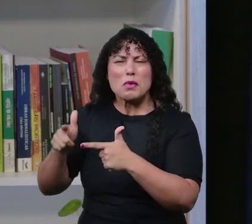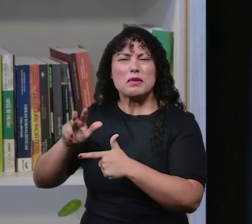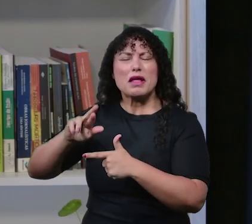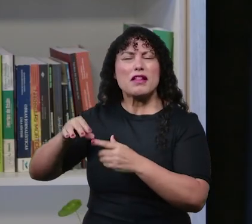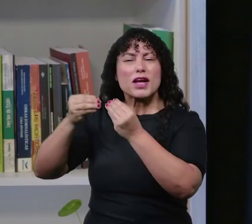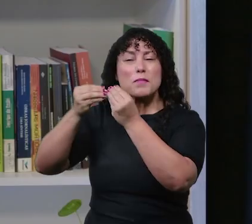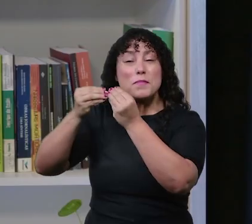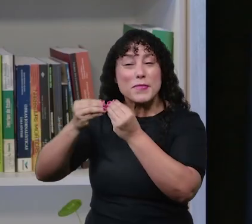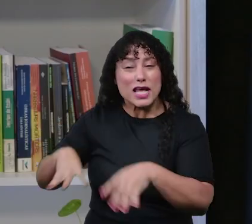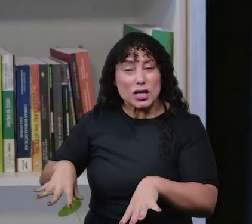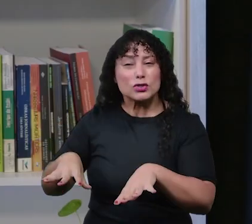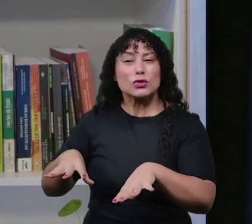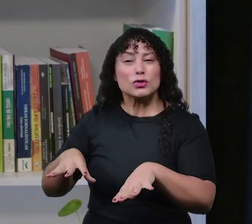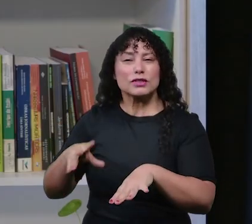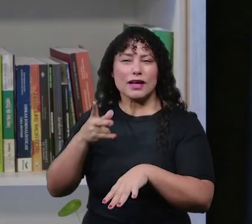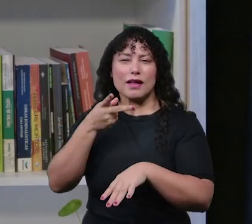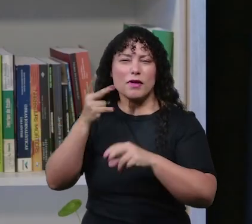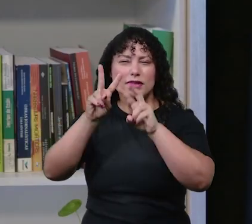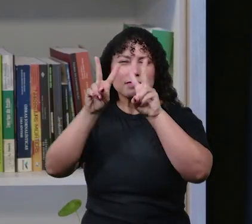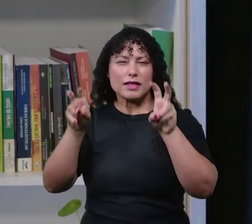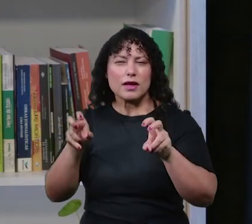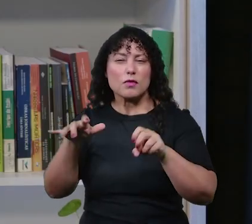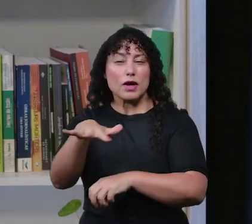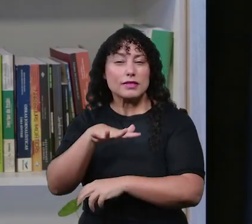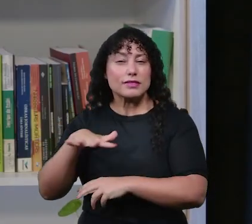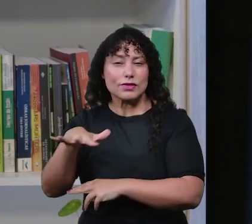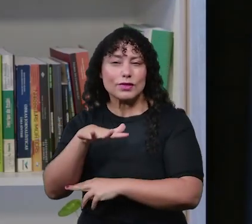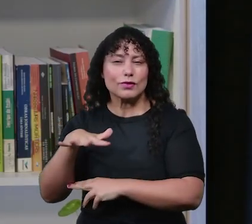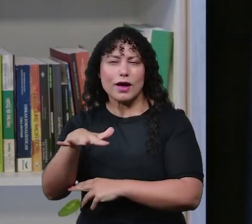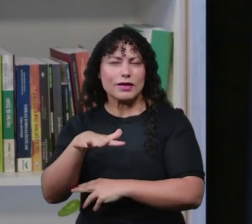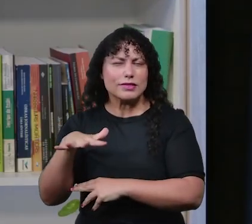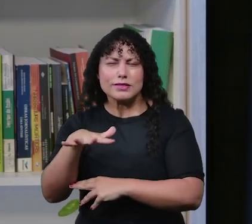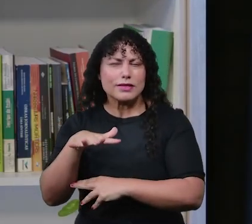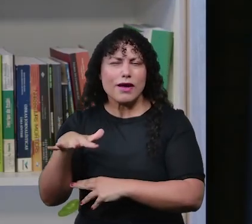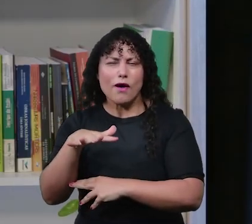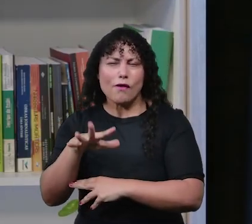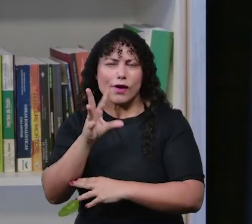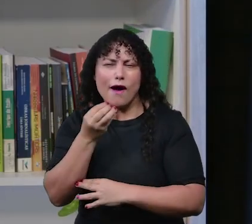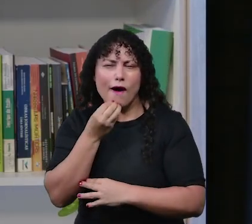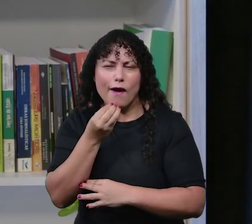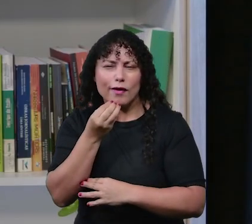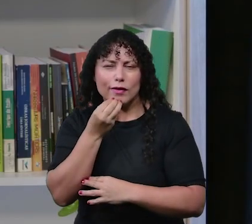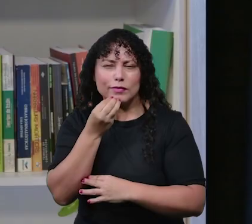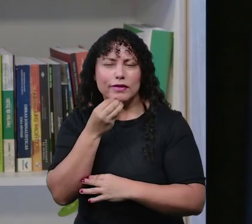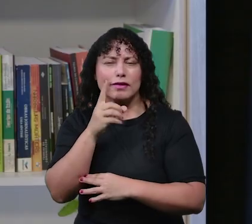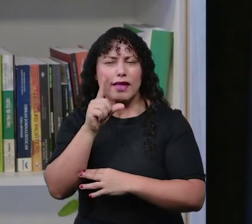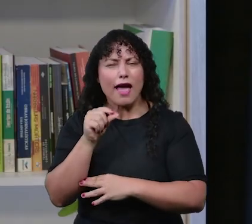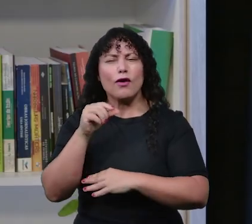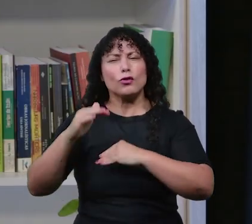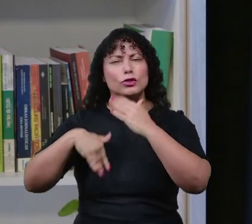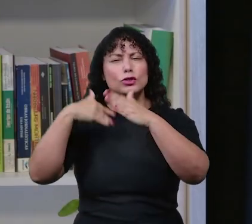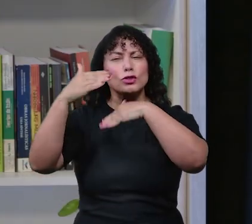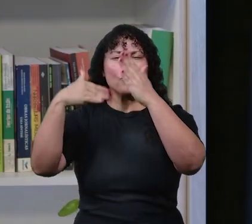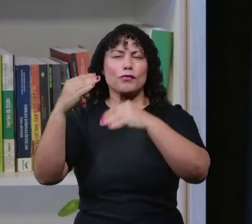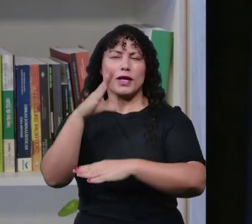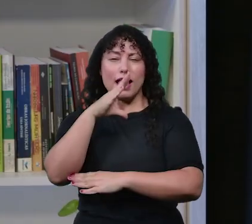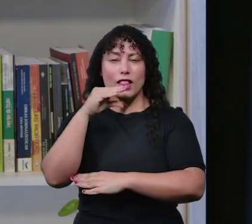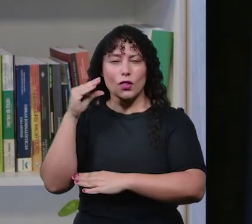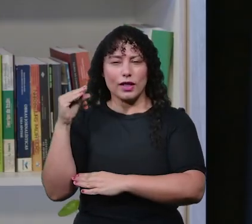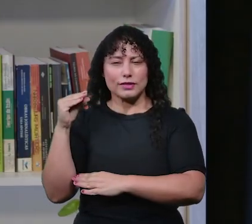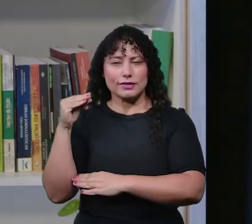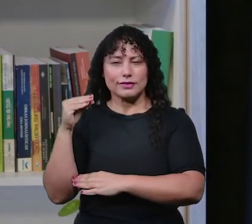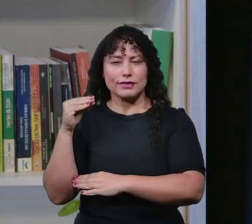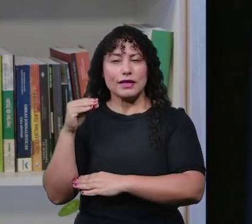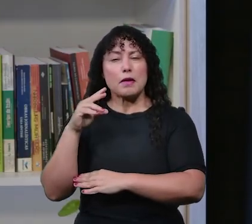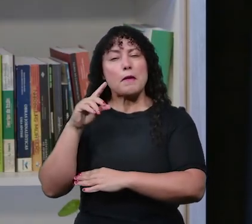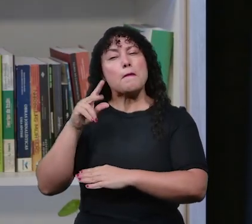ele fica prejudicado, por assim dizer, por uma situação que é uma situação óbvia, que é a questão do desenvolvimento da